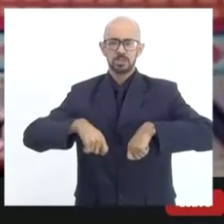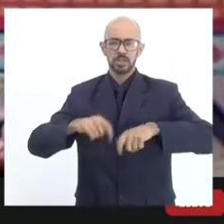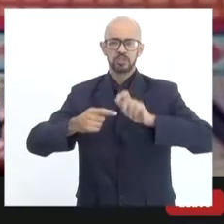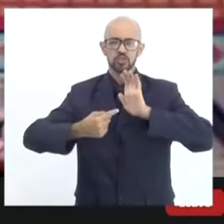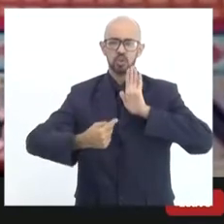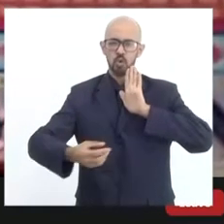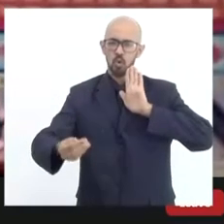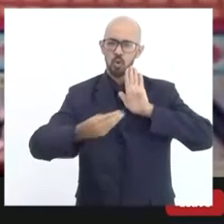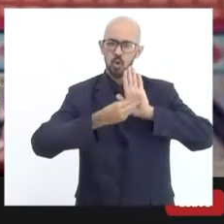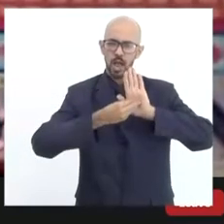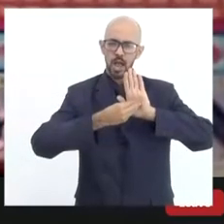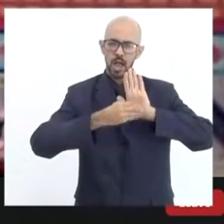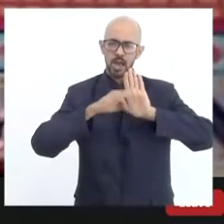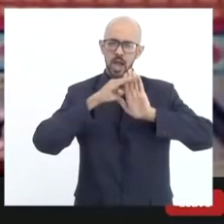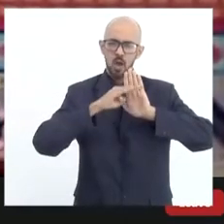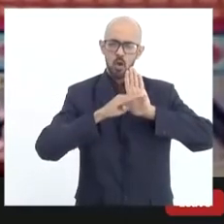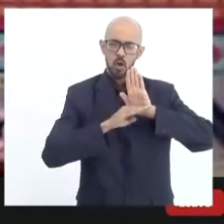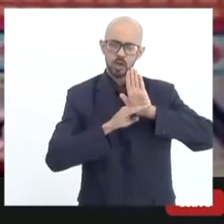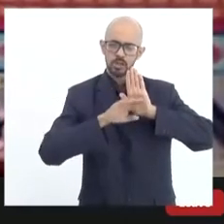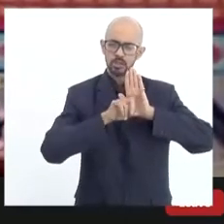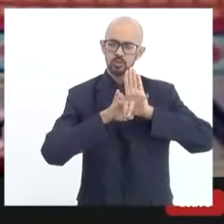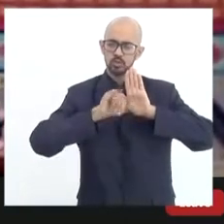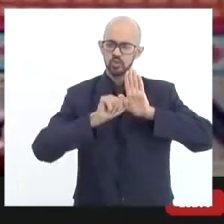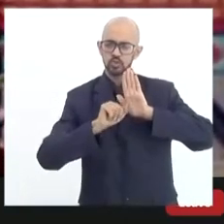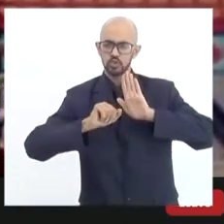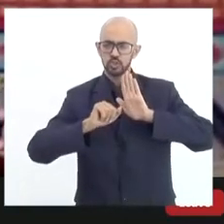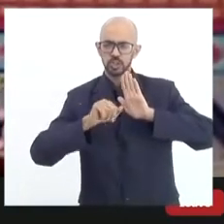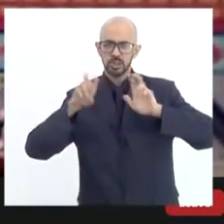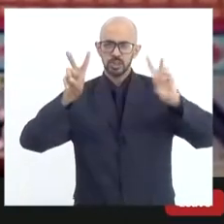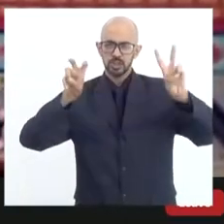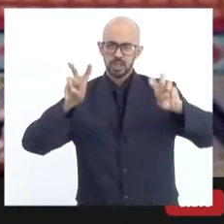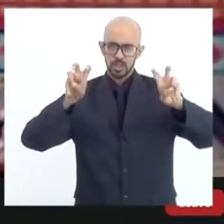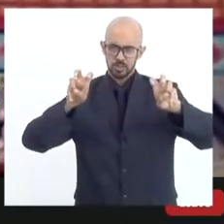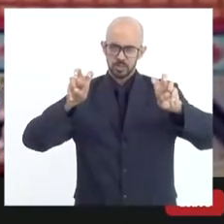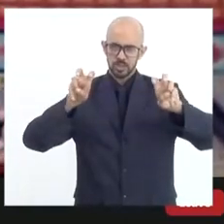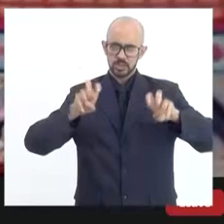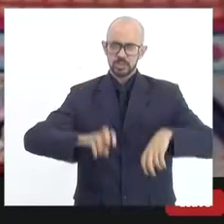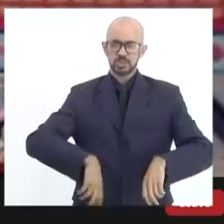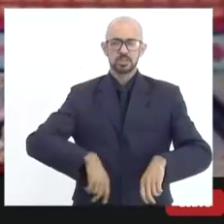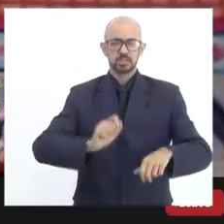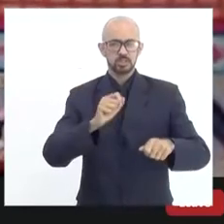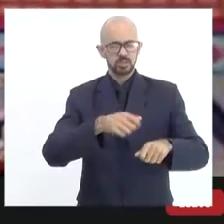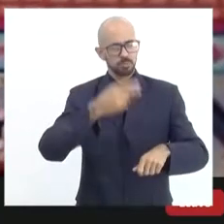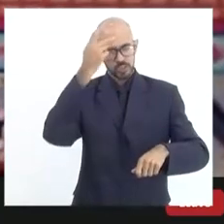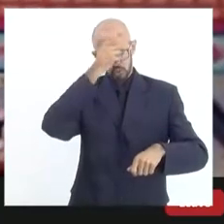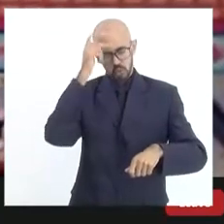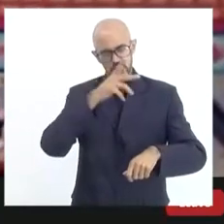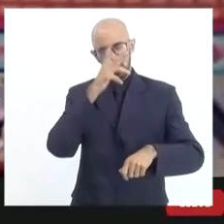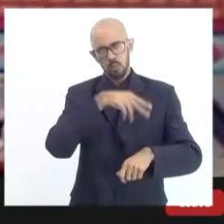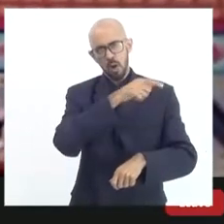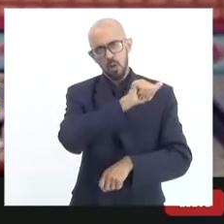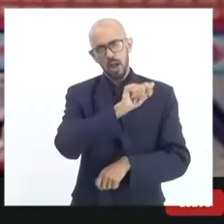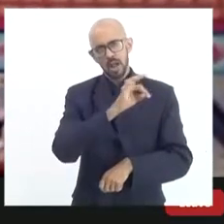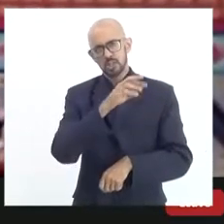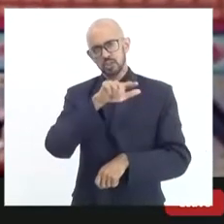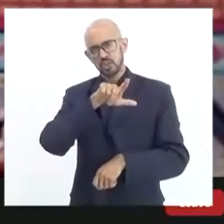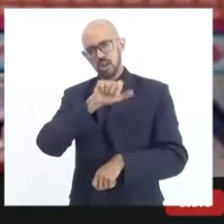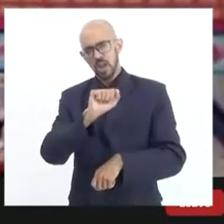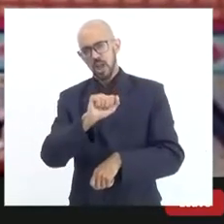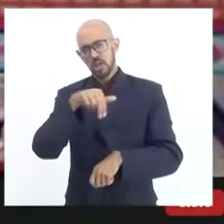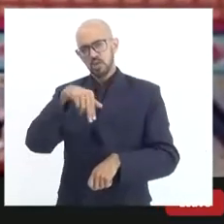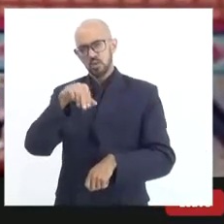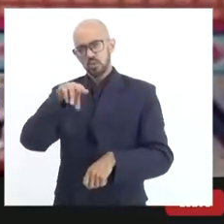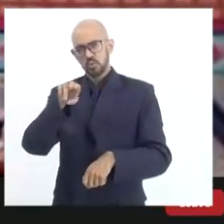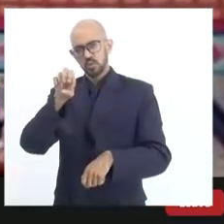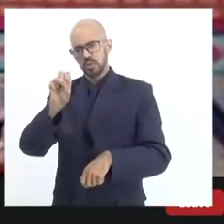do dia temas que, por exemplo, aliados, como o deputado Átila Nunes vem há muitos anos